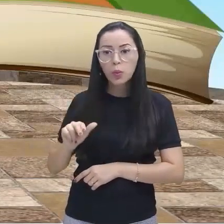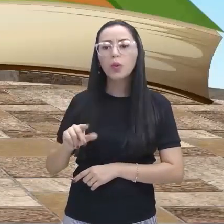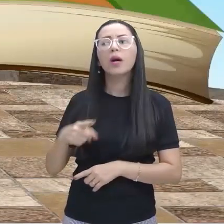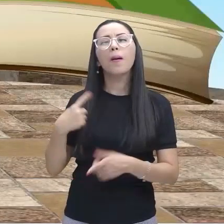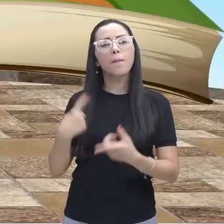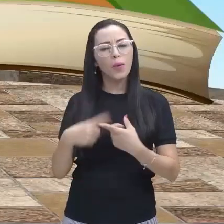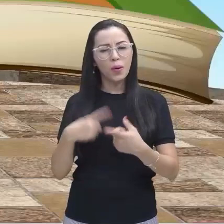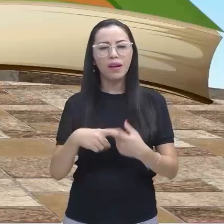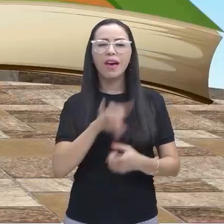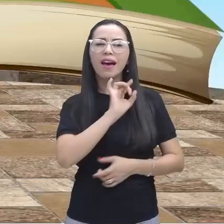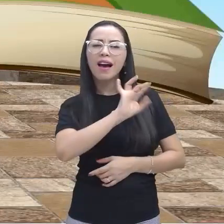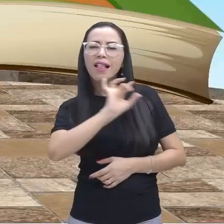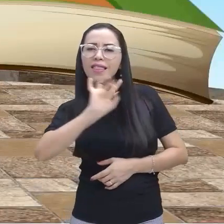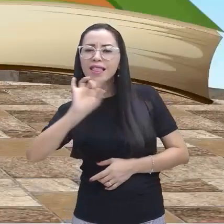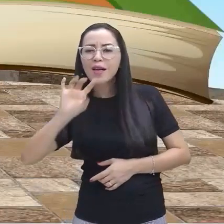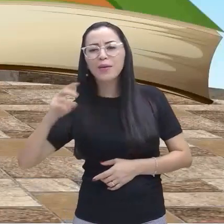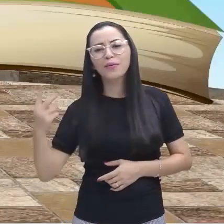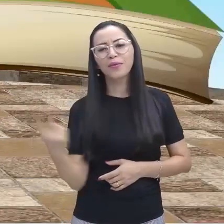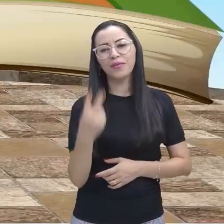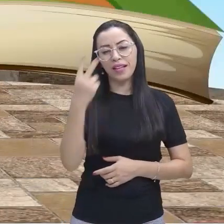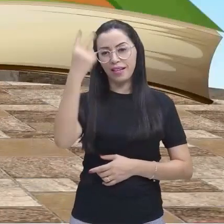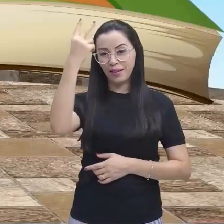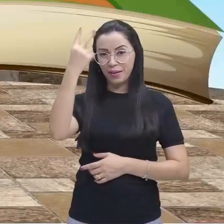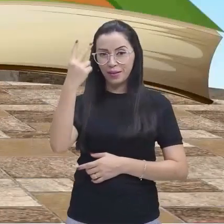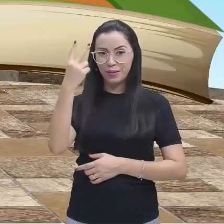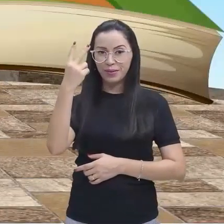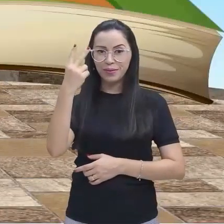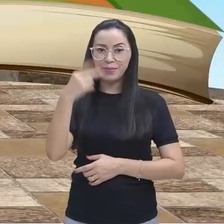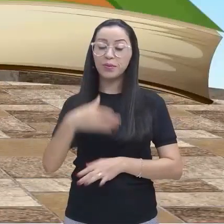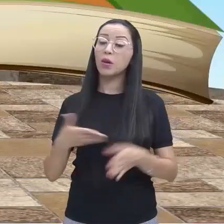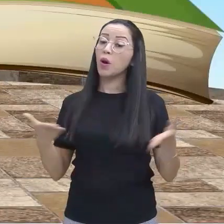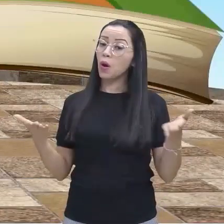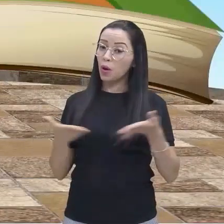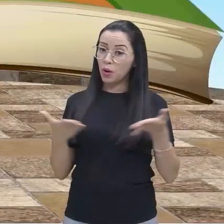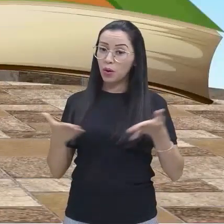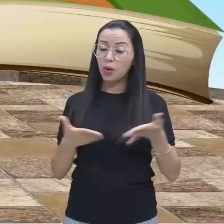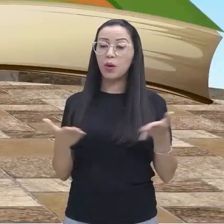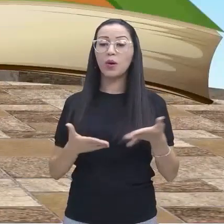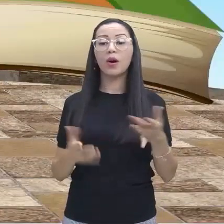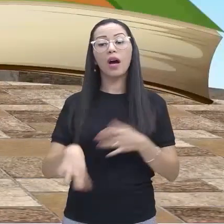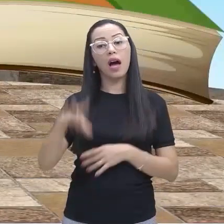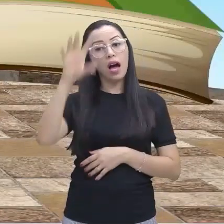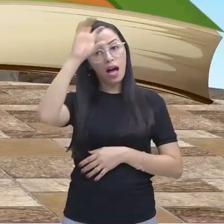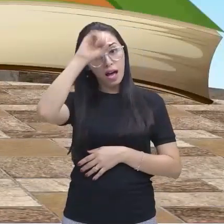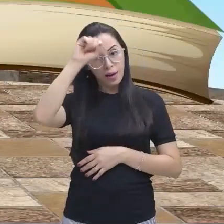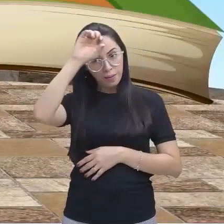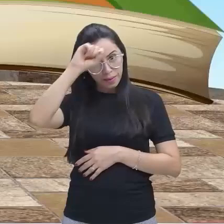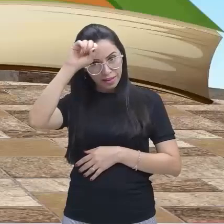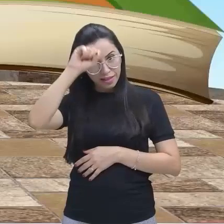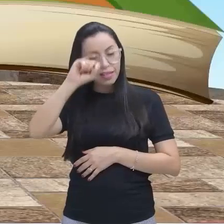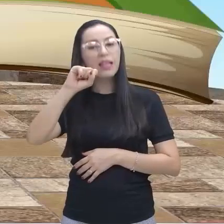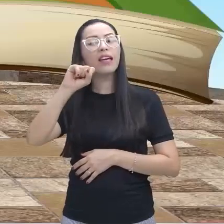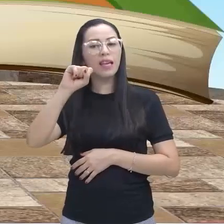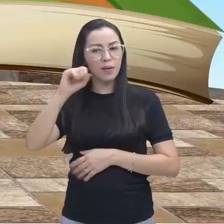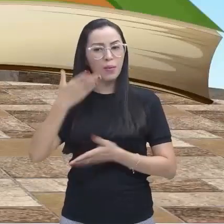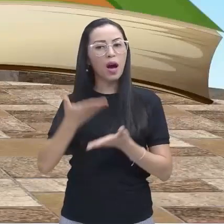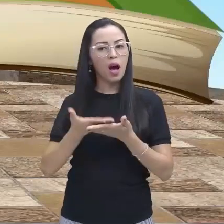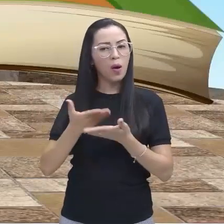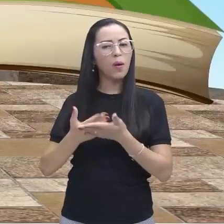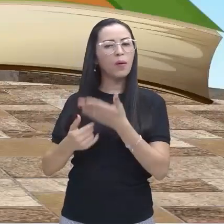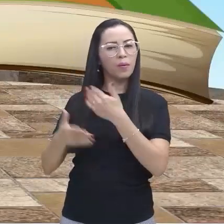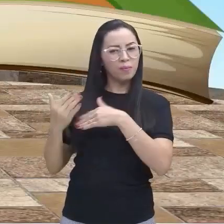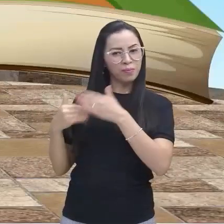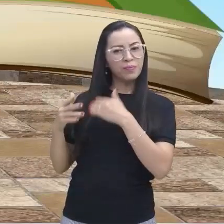seu valor, tá bom? Hoje, aprendemos, como vimos lá no início, o que nós